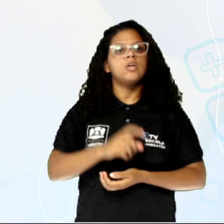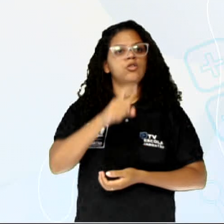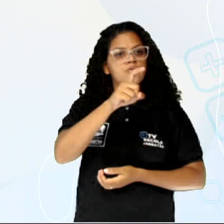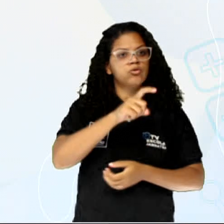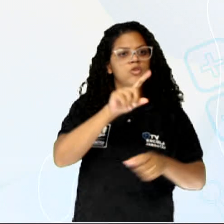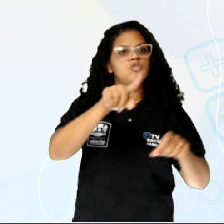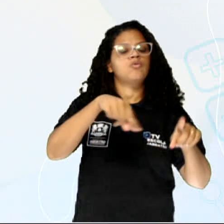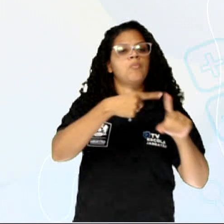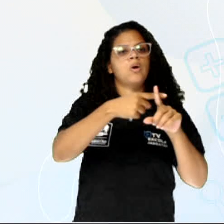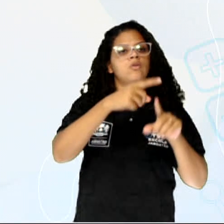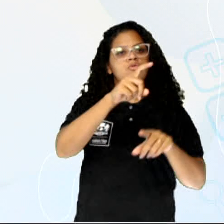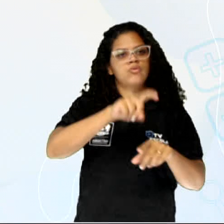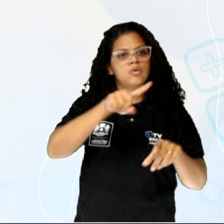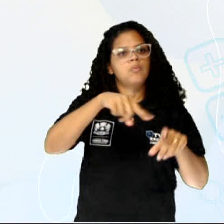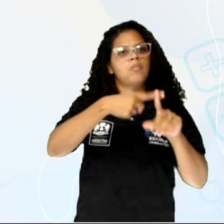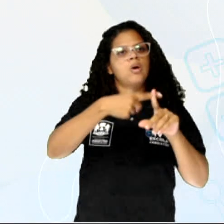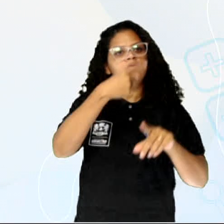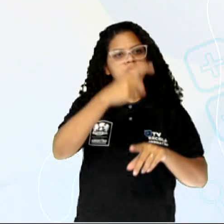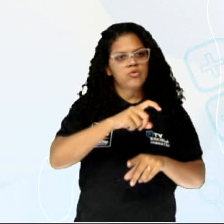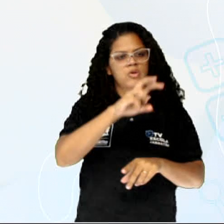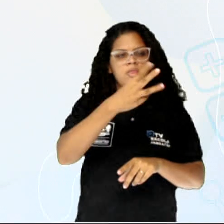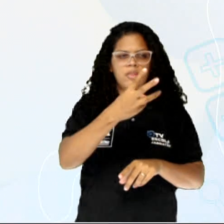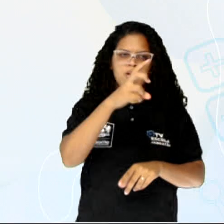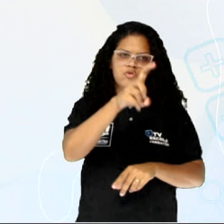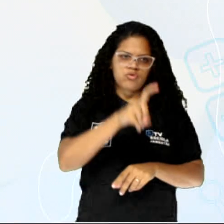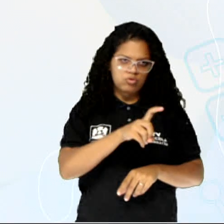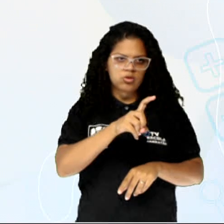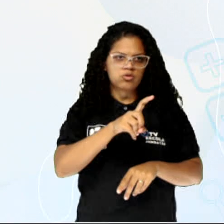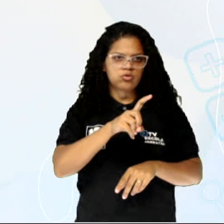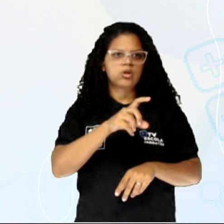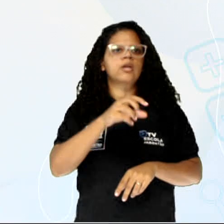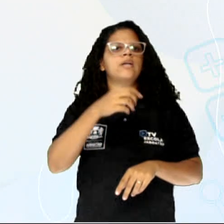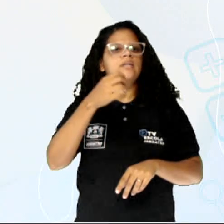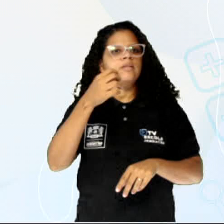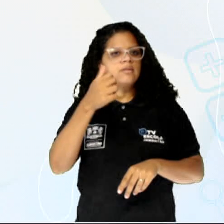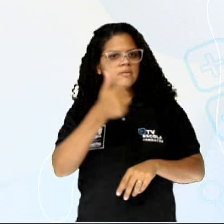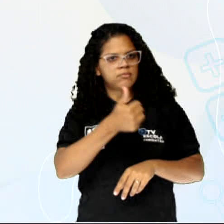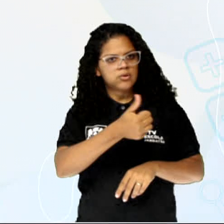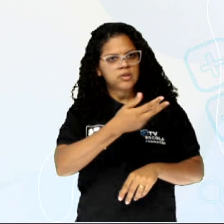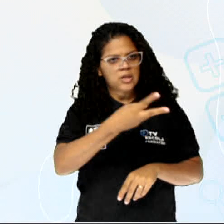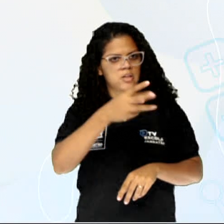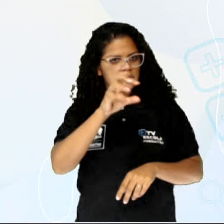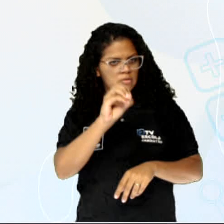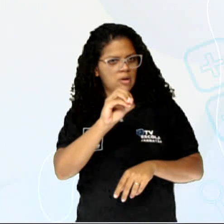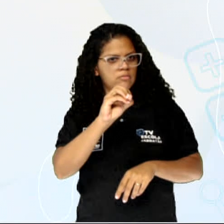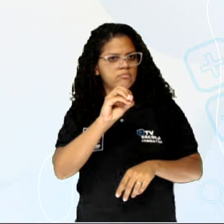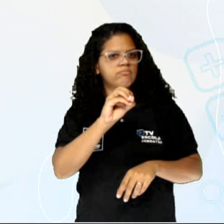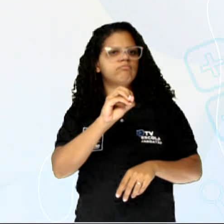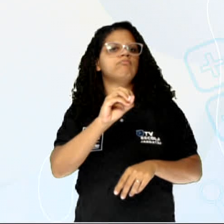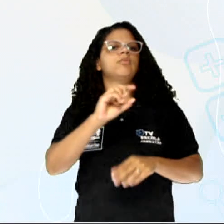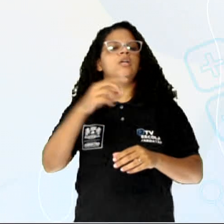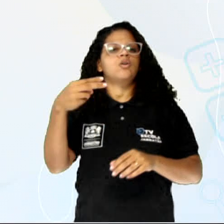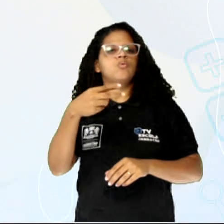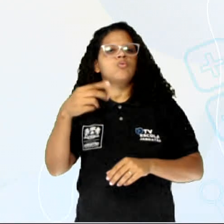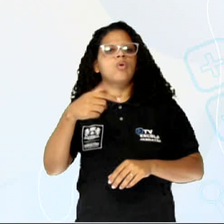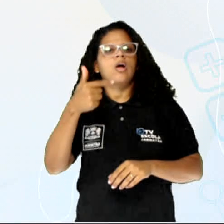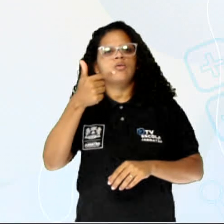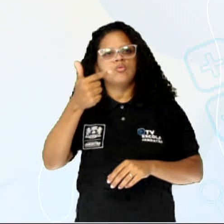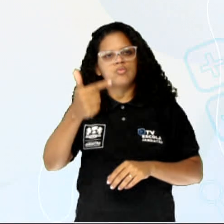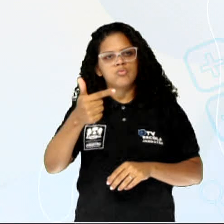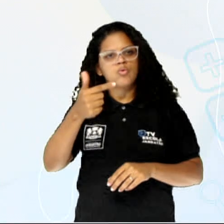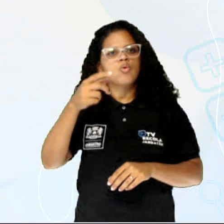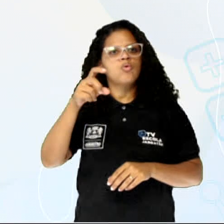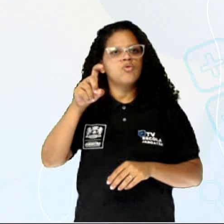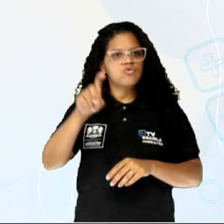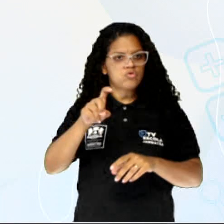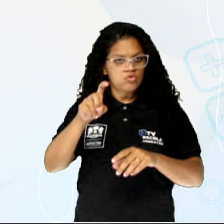é 3x. 16 com 14 dá 30. Então de um lado a pilha tem um 3x mais 30. Do outro lado, 15 mais 13 mais